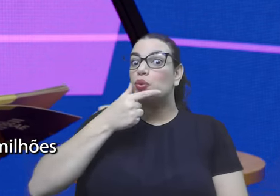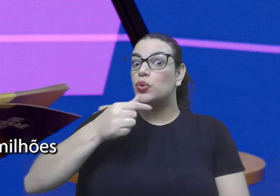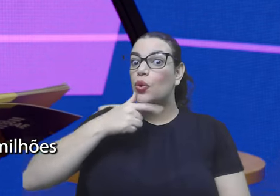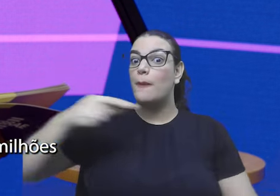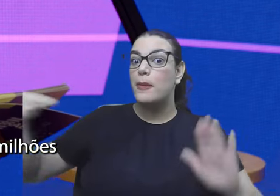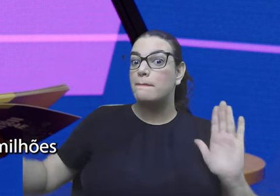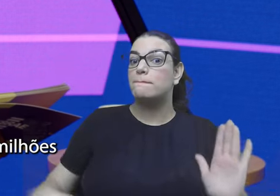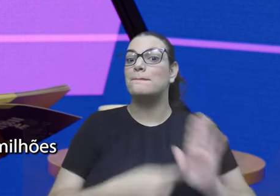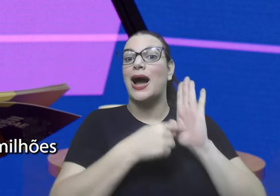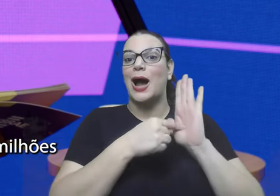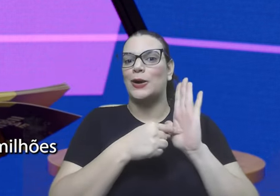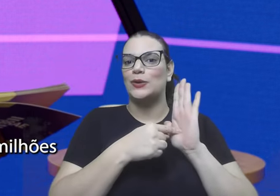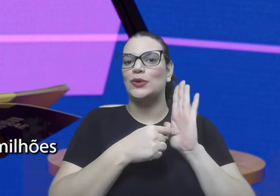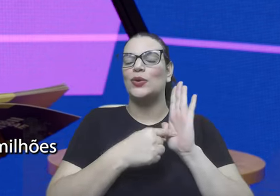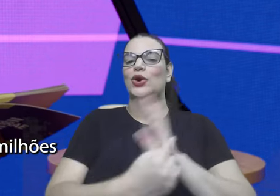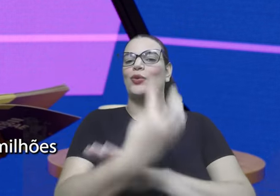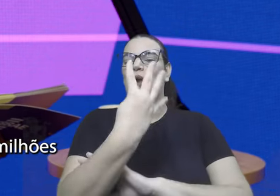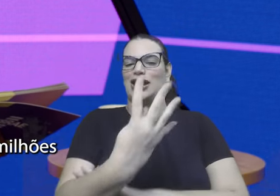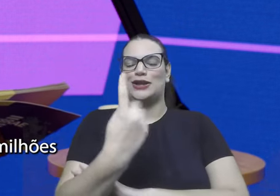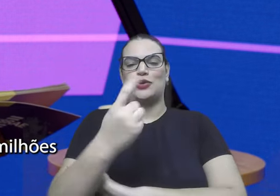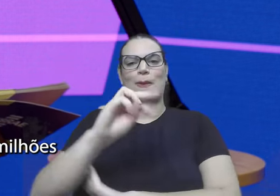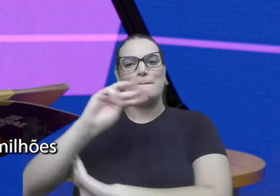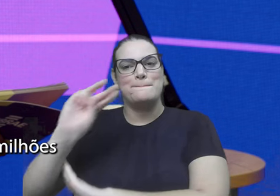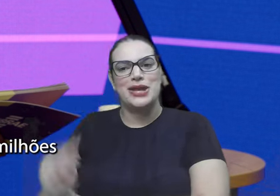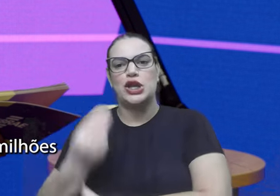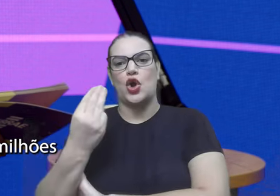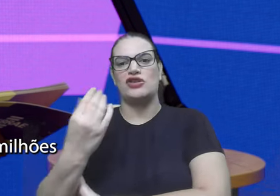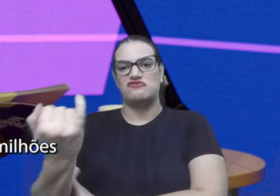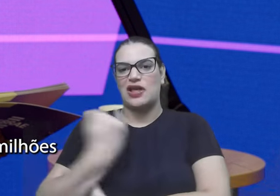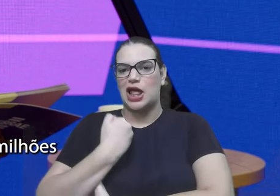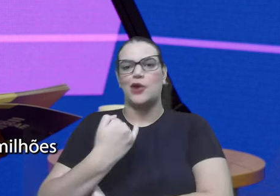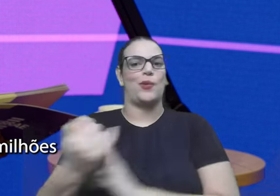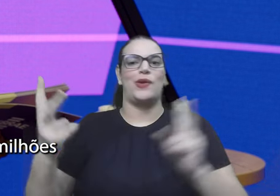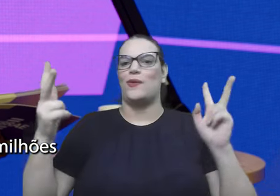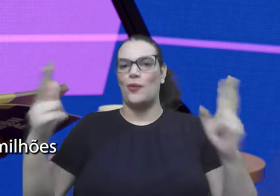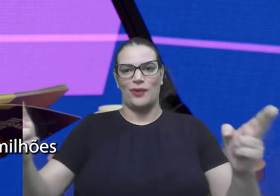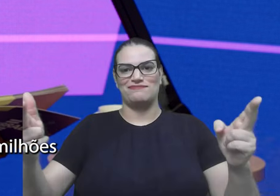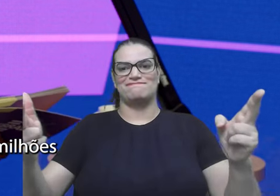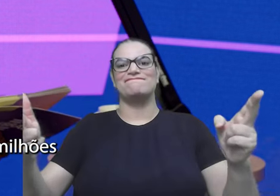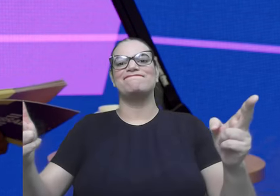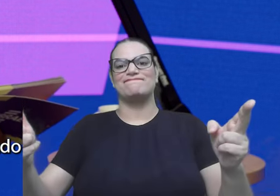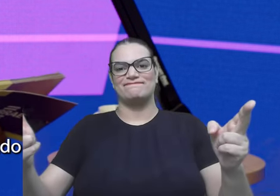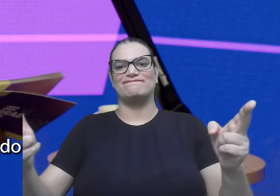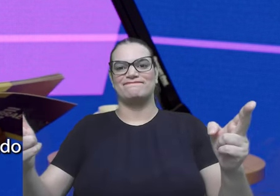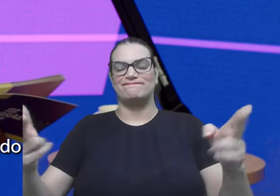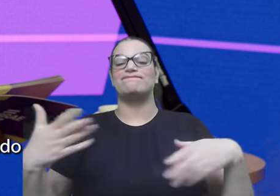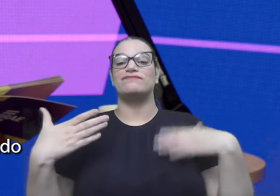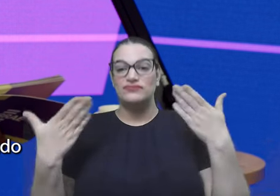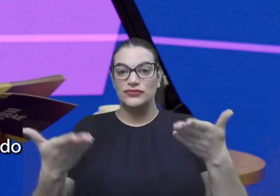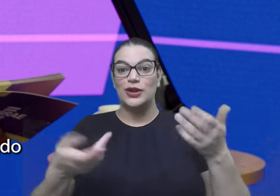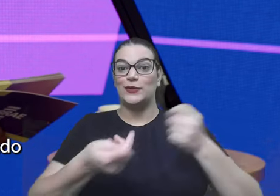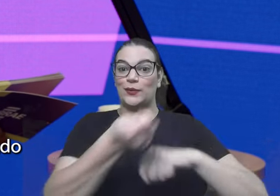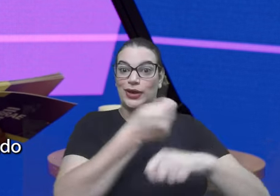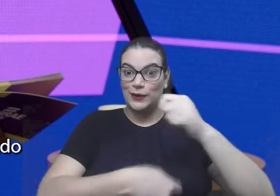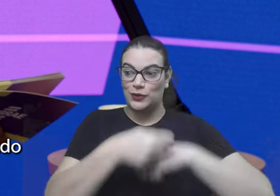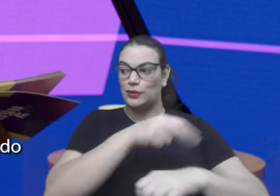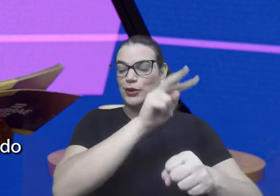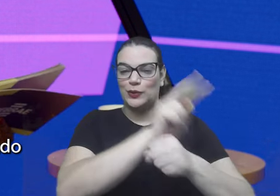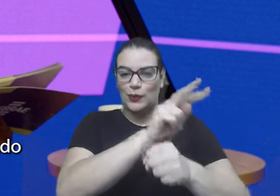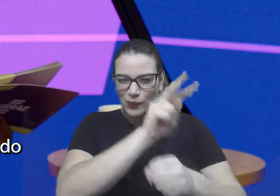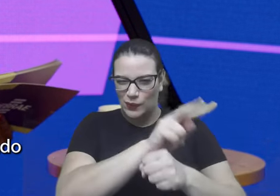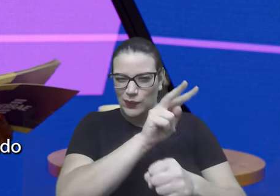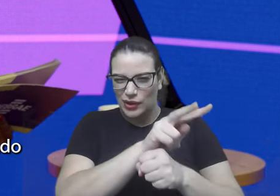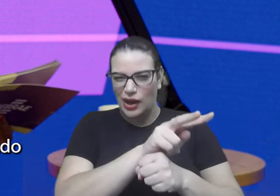só que que número menor 41 milhões disseram o mesmo então a economia do Cuidado